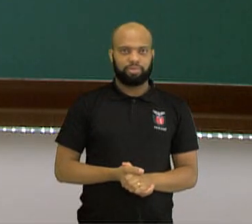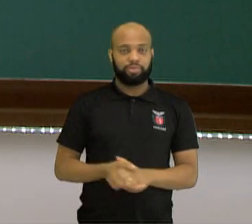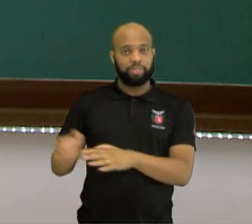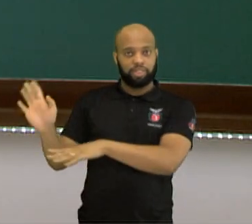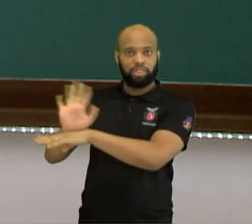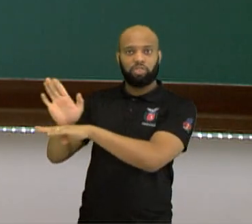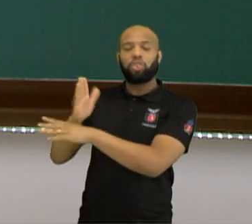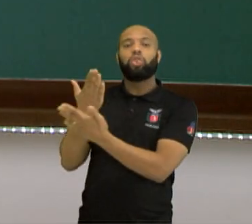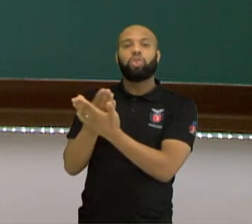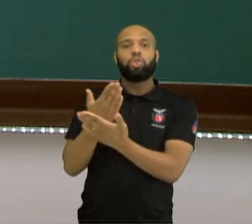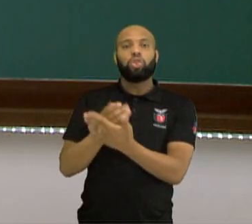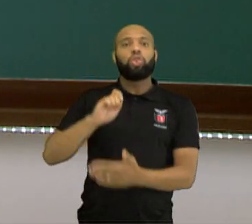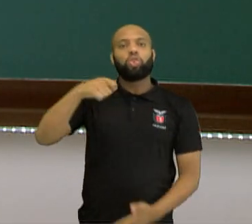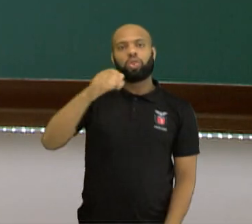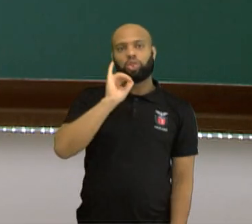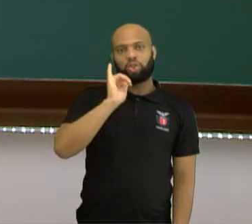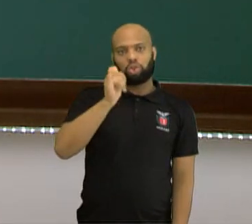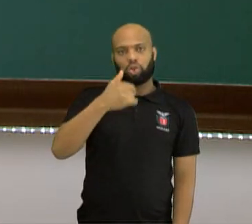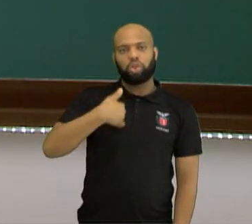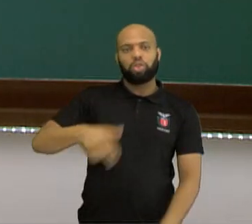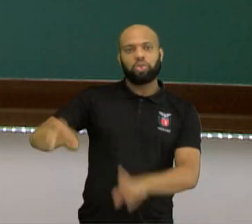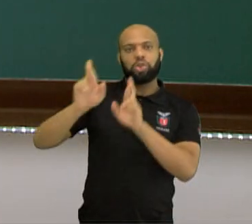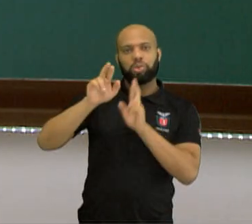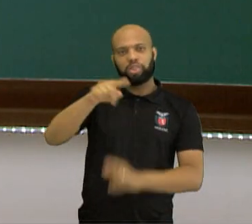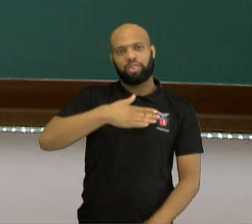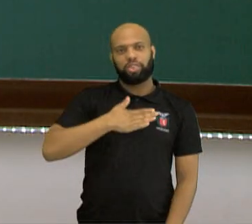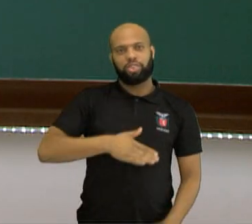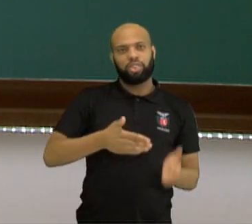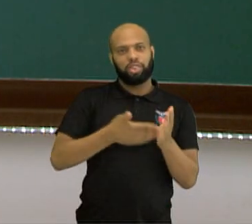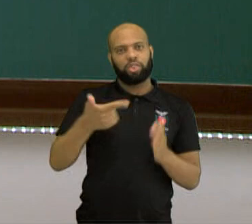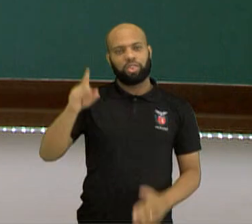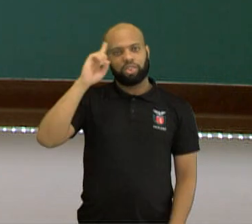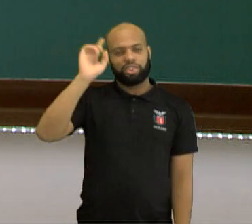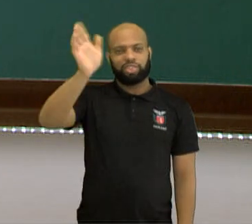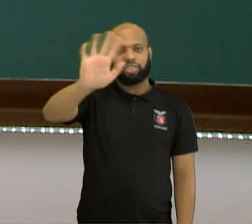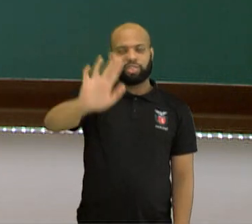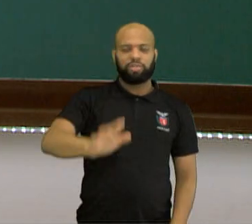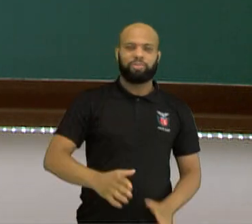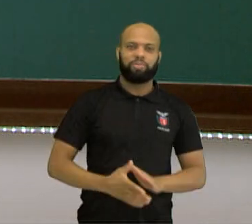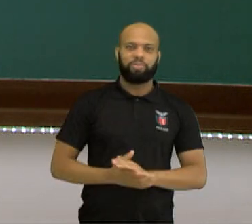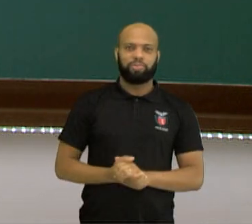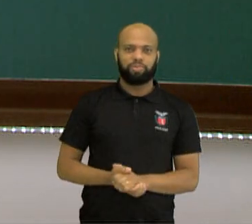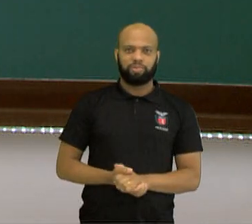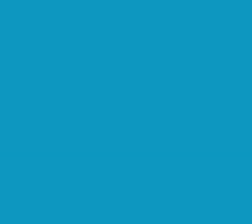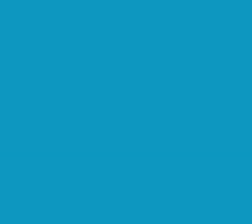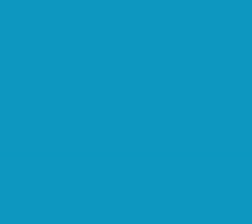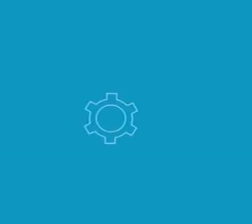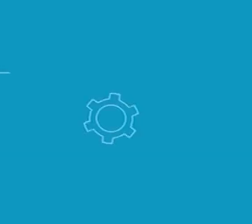Nesse vídeo nós falamos sobre conto. Espero que vocês tenham gostado e até breve.